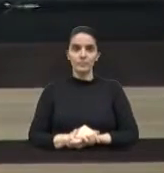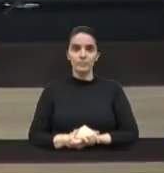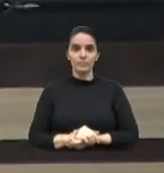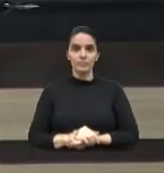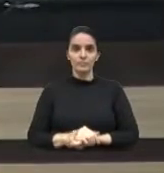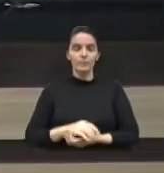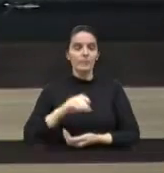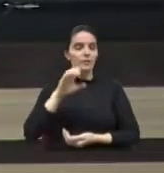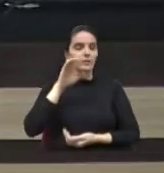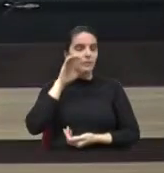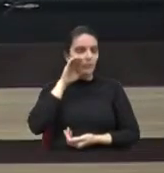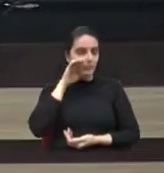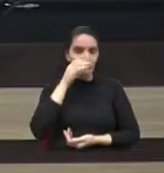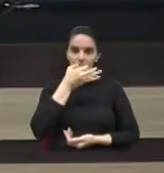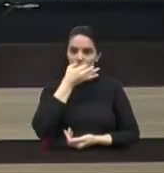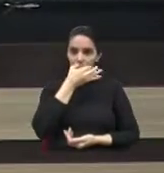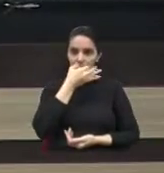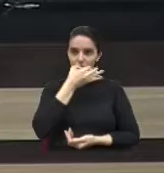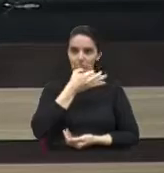vereadora Constância Félix.